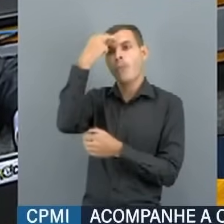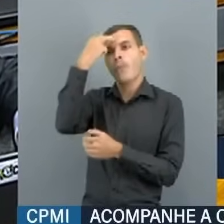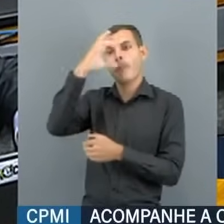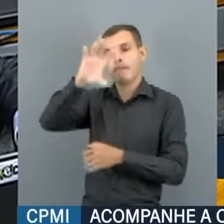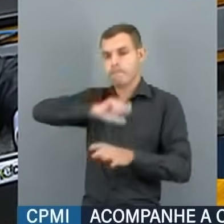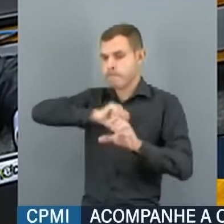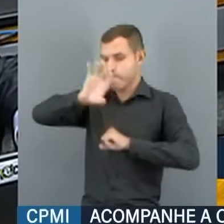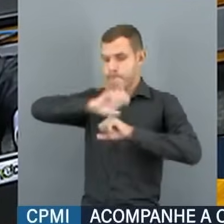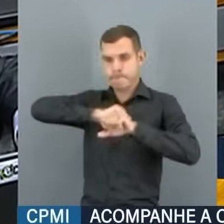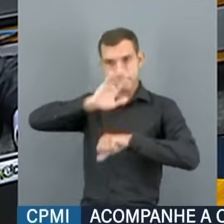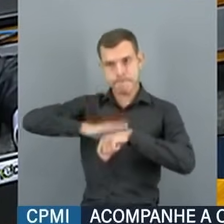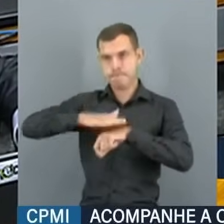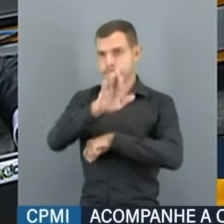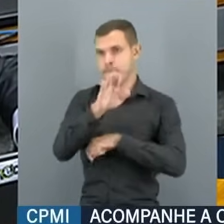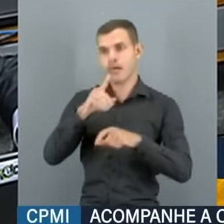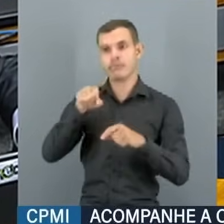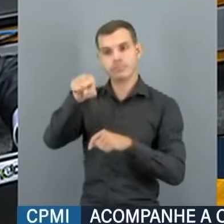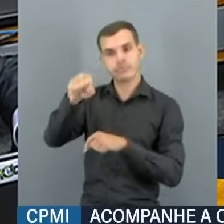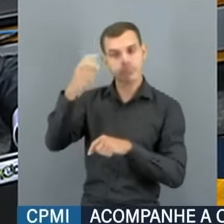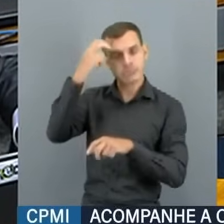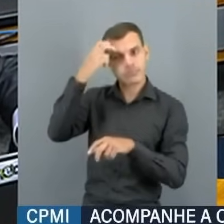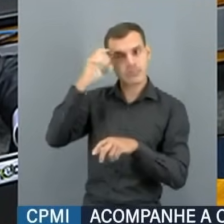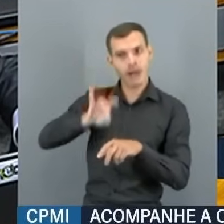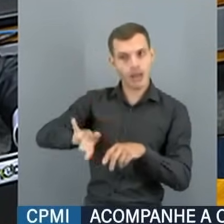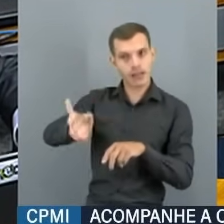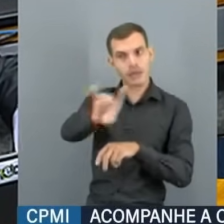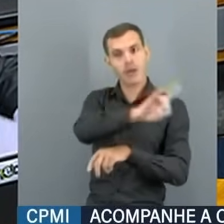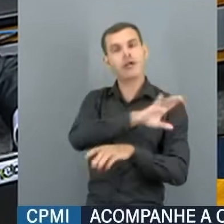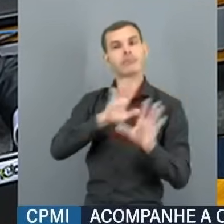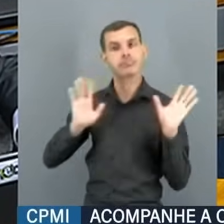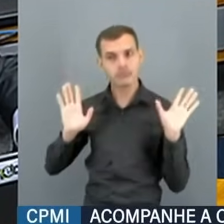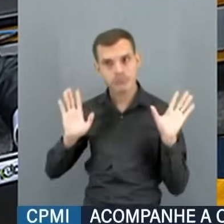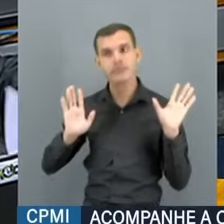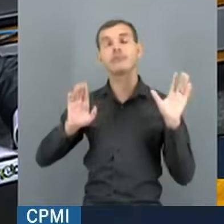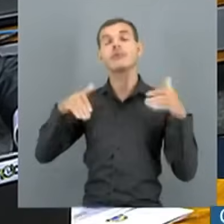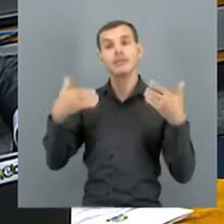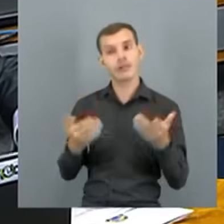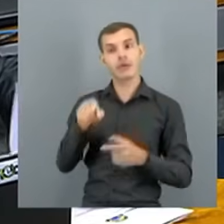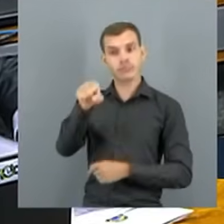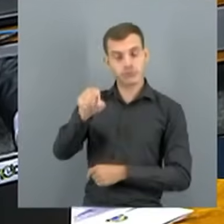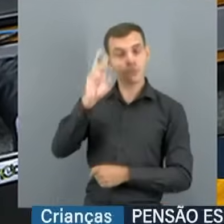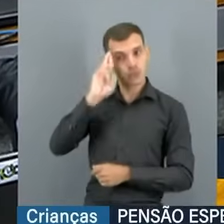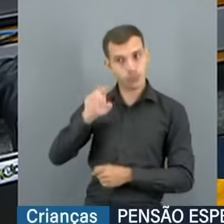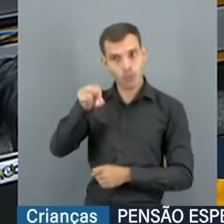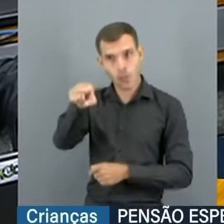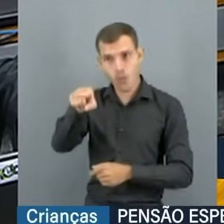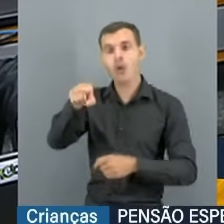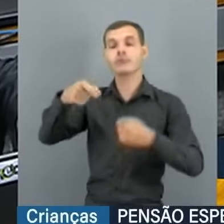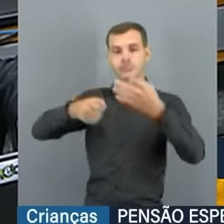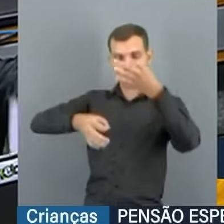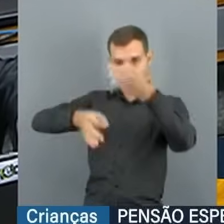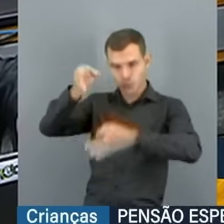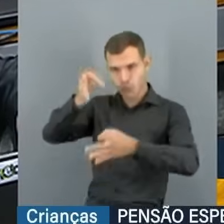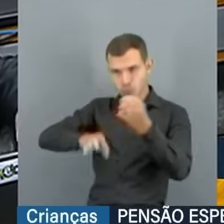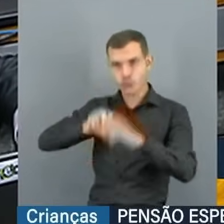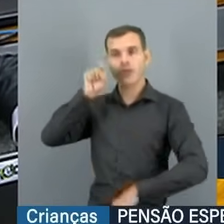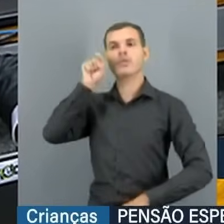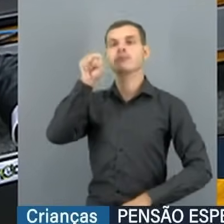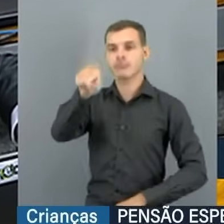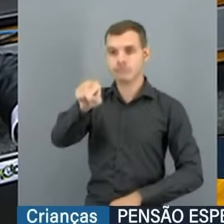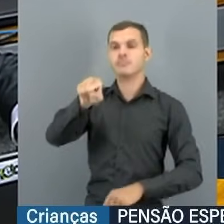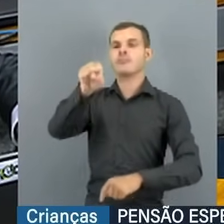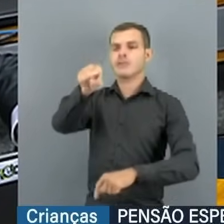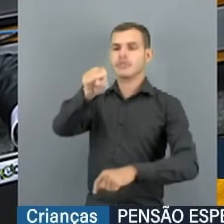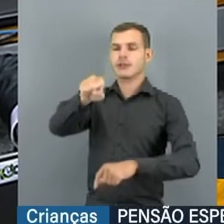na medida da sua culpabilidade. Ninguém tá entendendo o que você está falando. Então, que o senhor, que haja justiça para o senhor, que o senhor responda